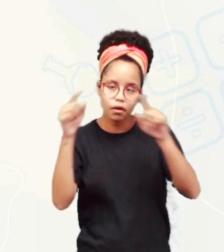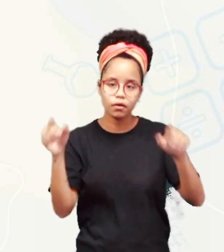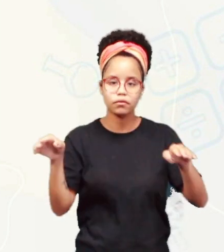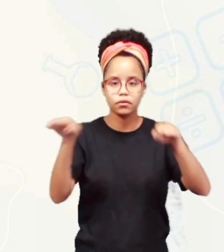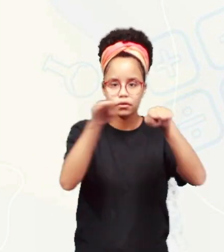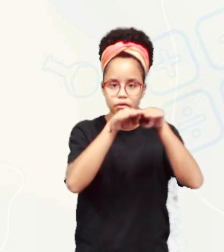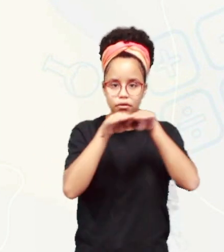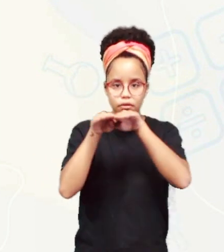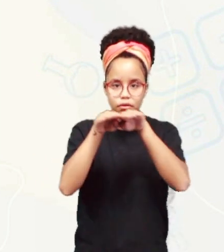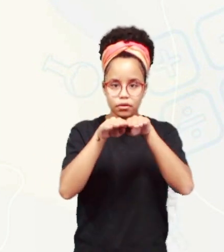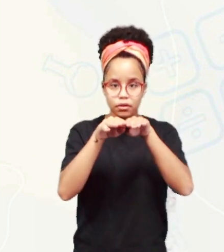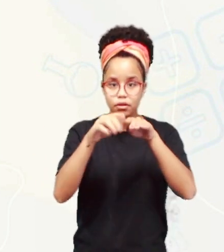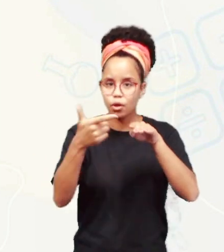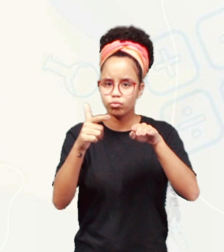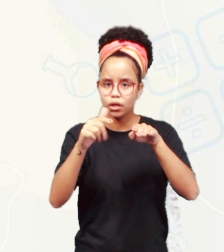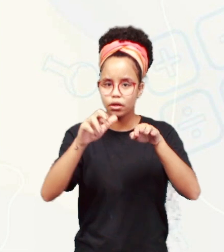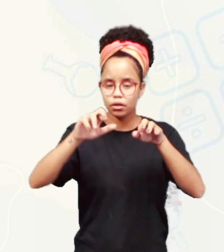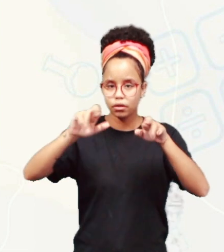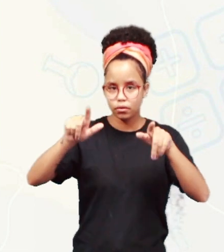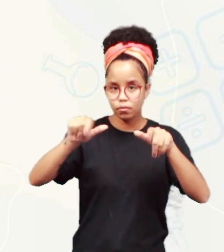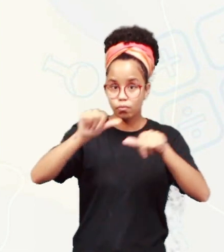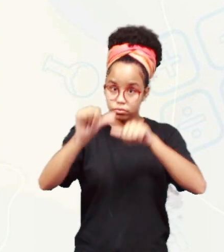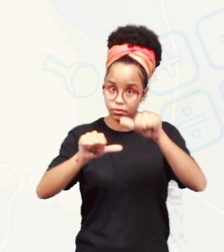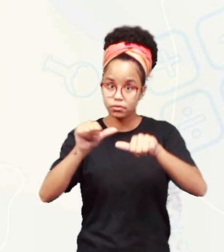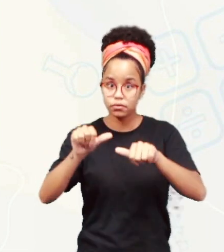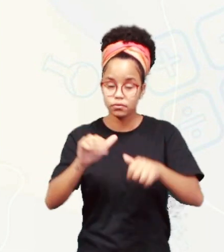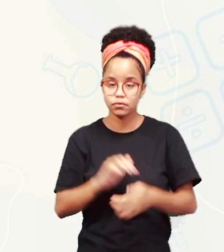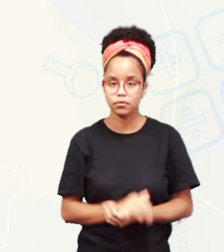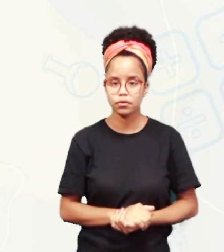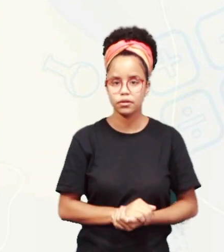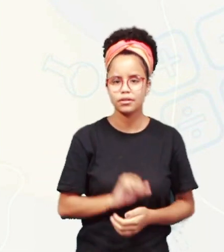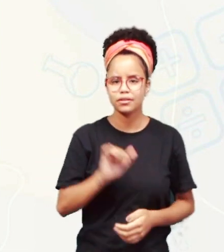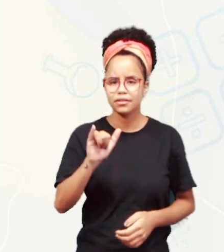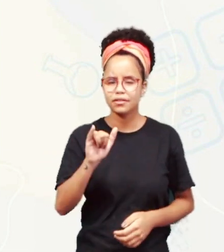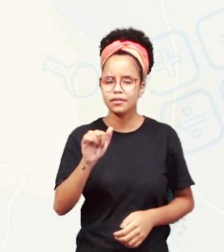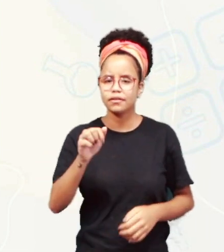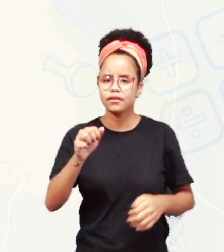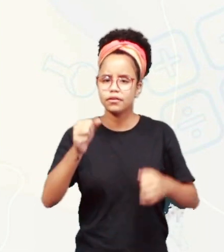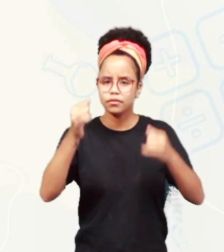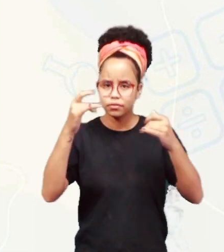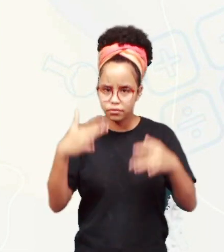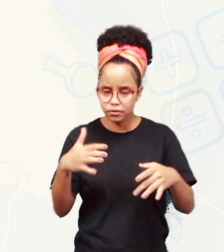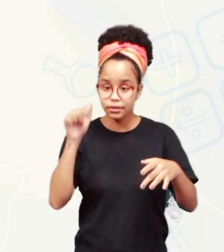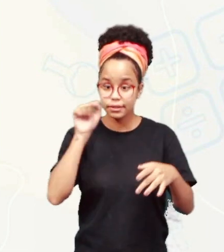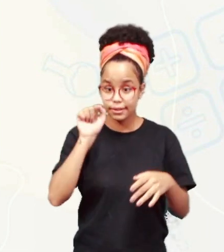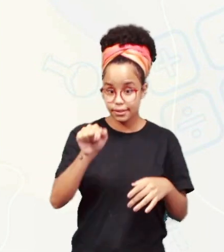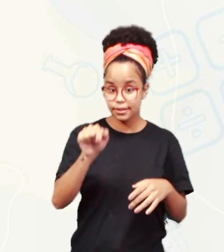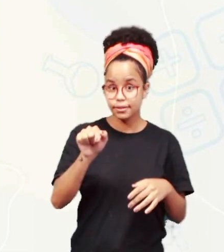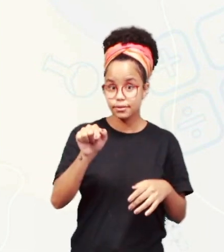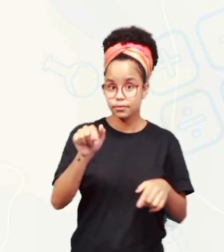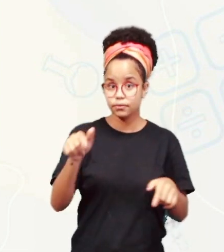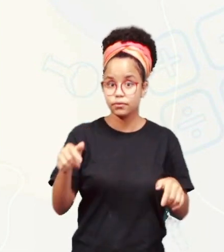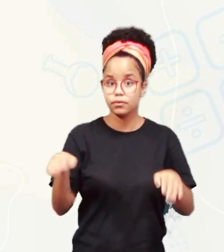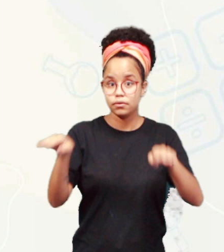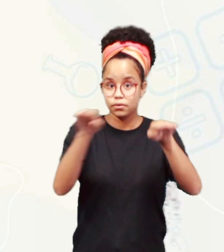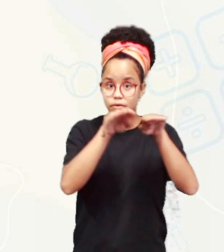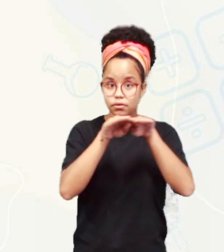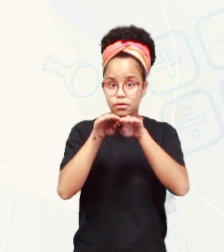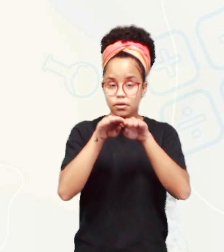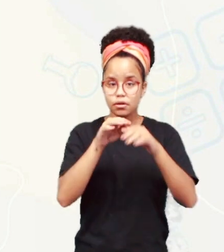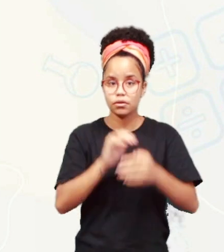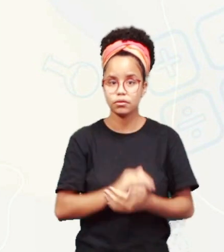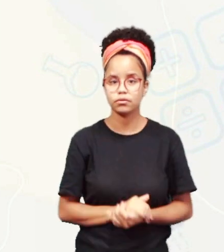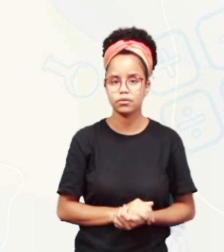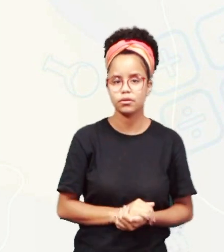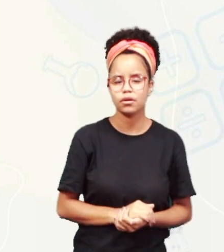inexistência de alteração e quando a gente fala em equilíbrio termodinâmico É muita